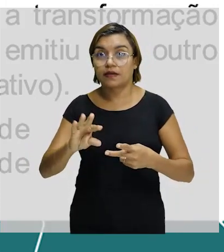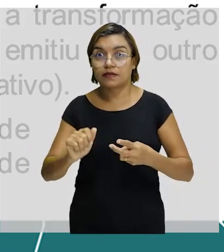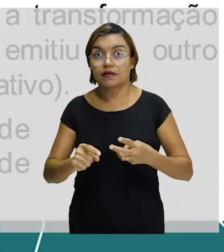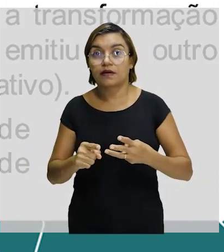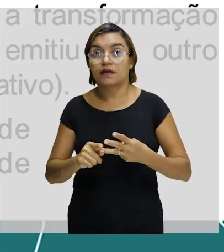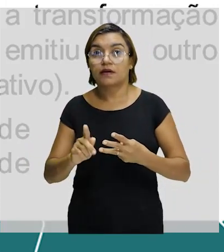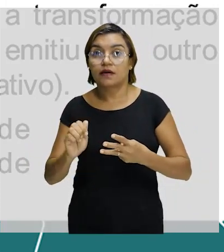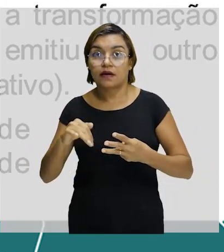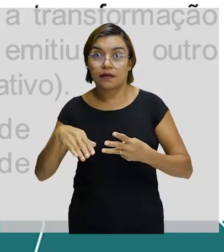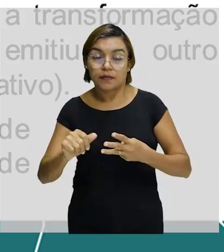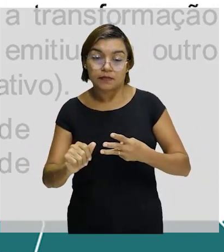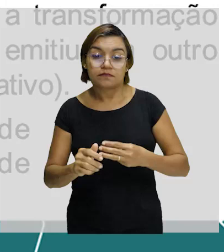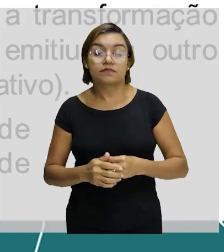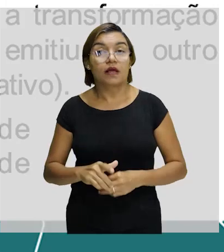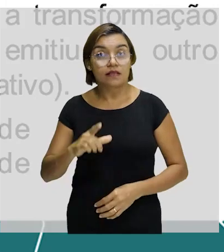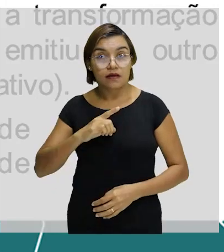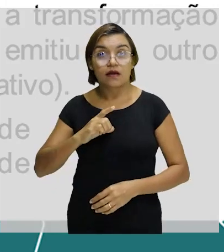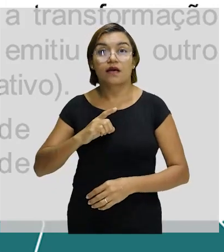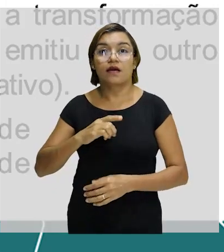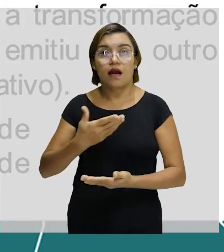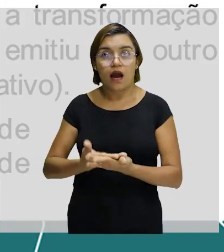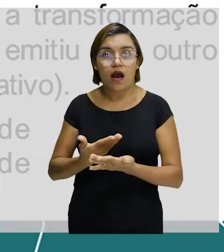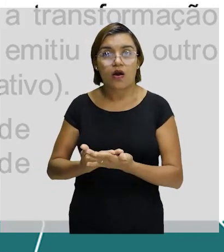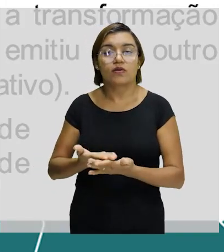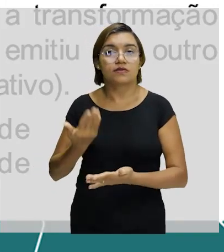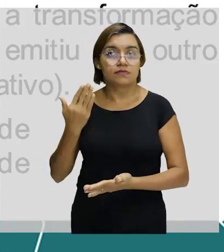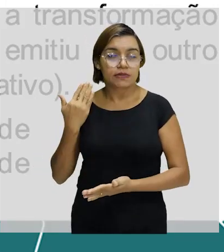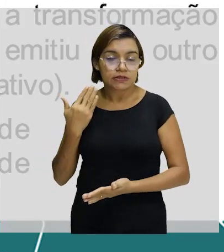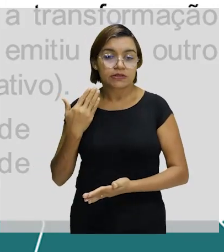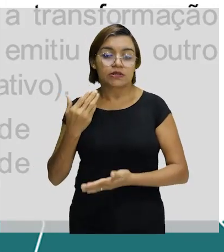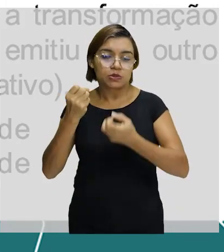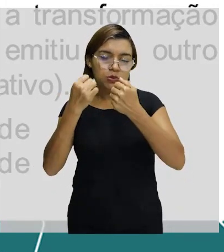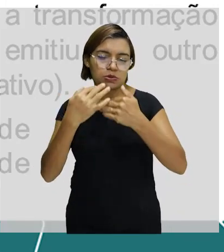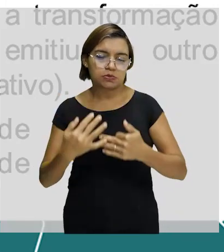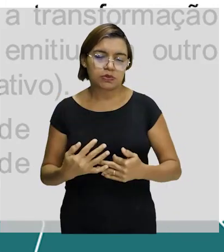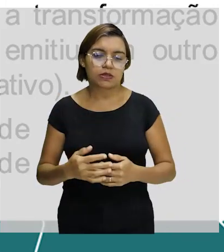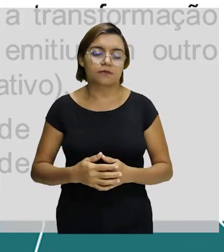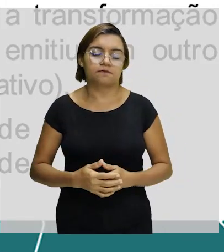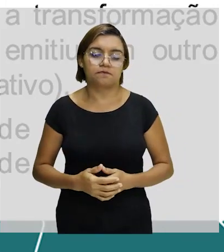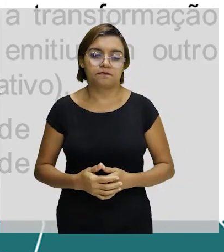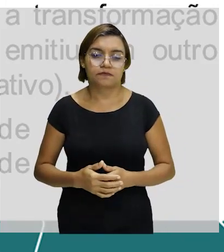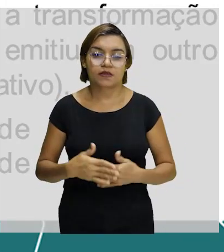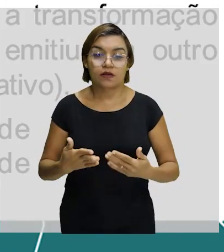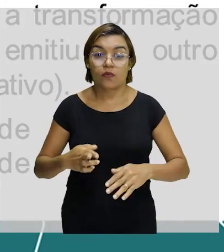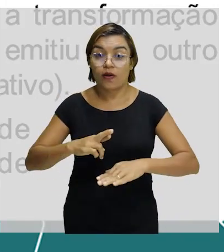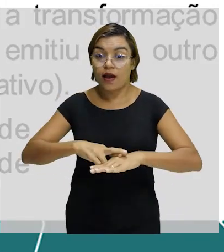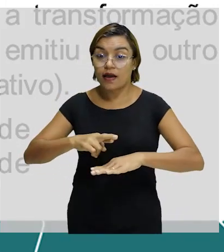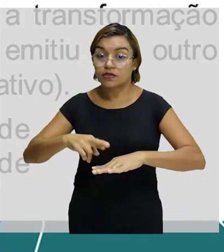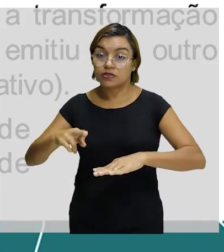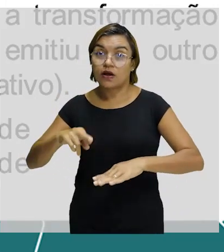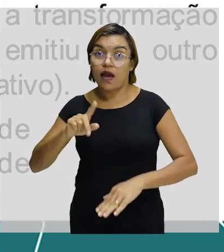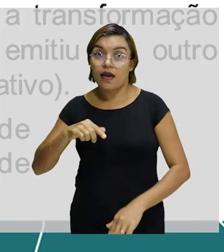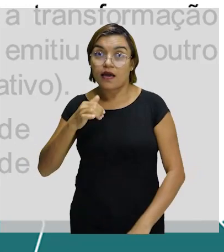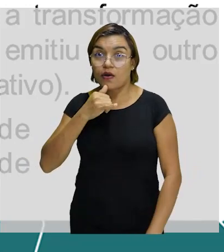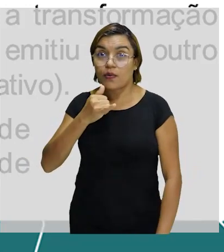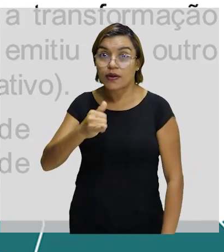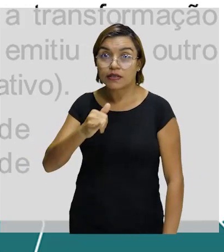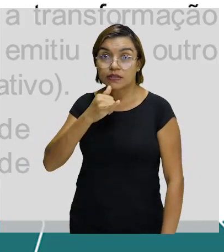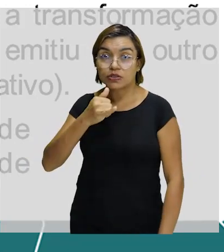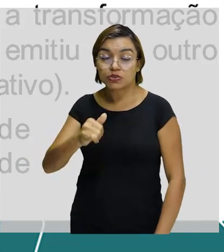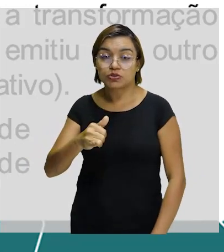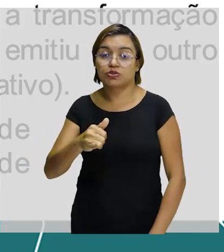anteriores relacionados a essas partículas. Quando a radiação, que é um tipo de energia, é